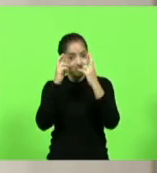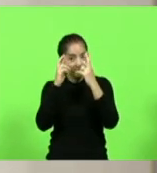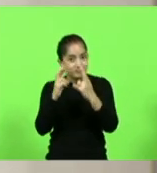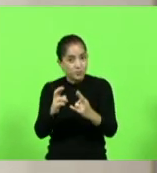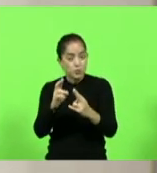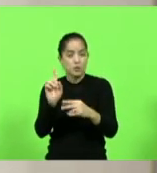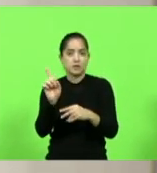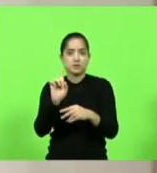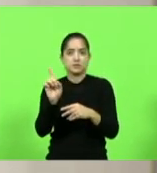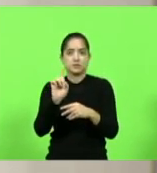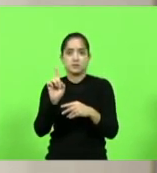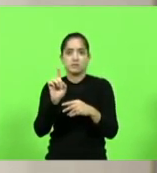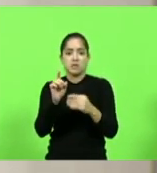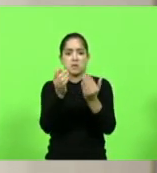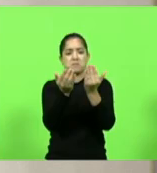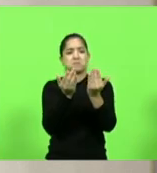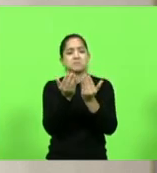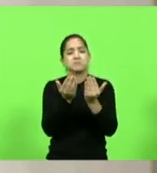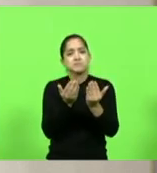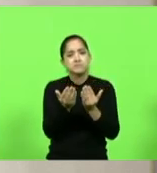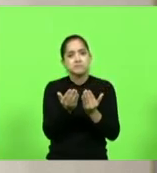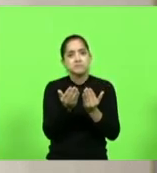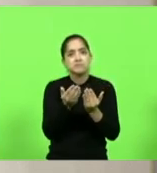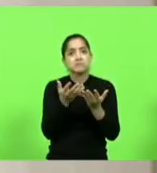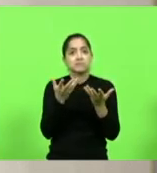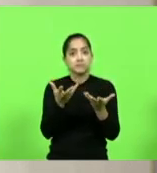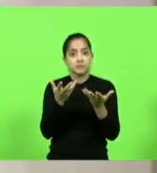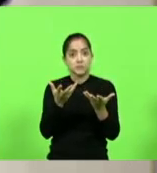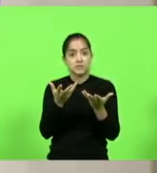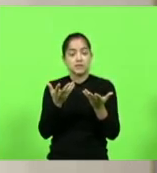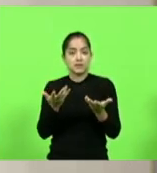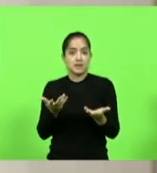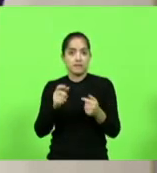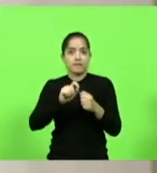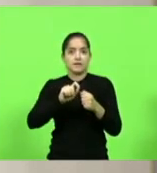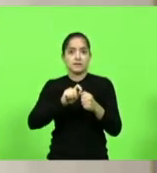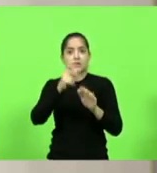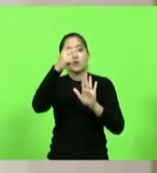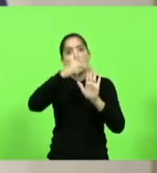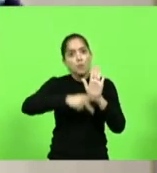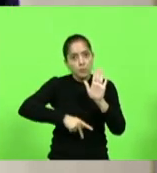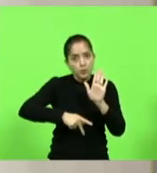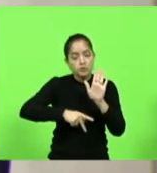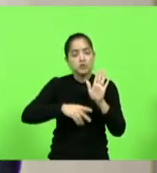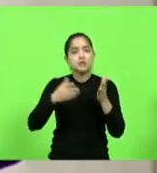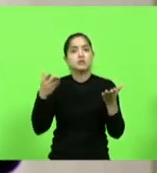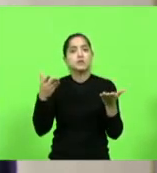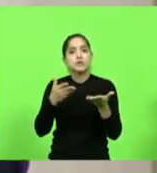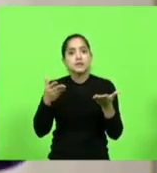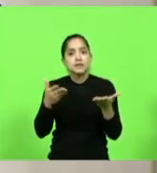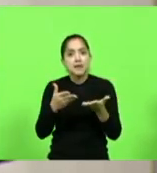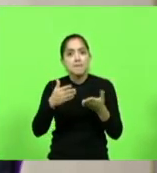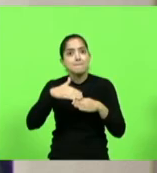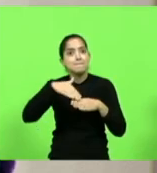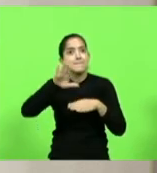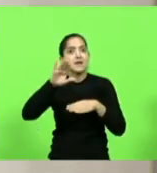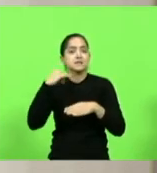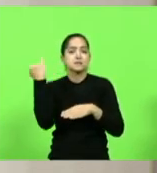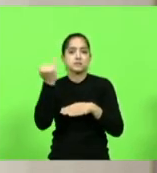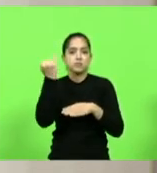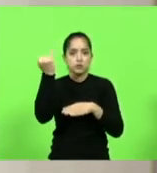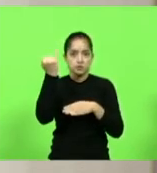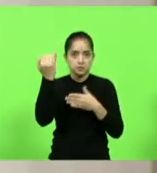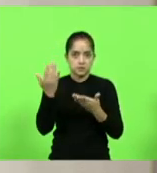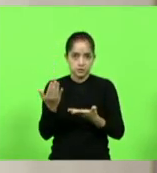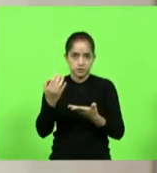essa obstrução que Vossa Excelência está fazendo no projeto que hoje é o projeto mais importante